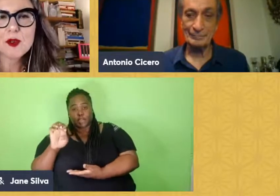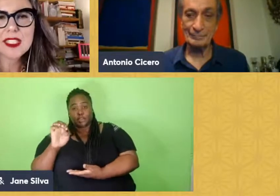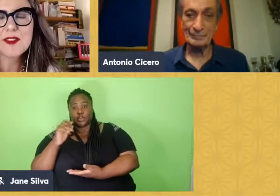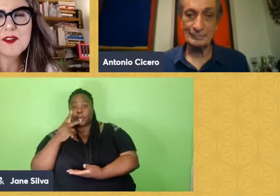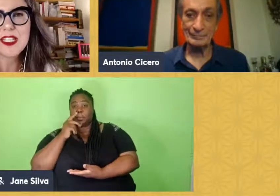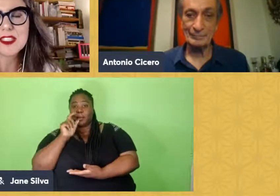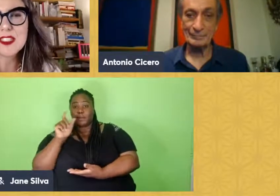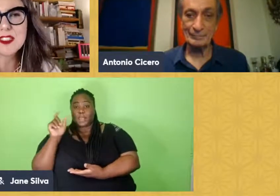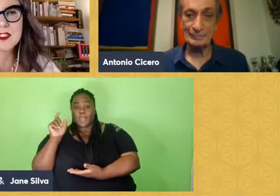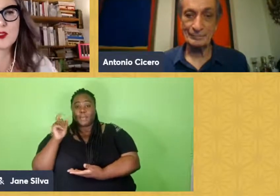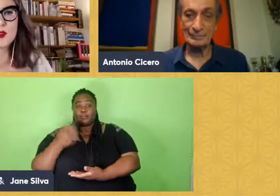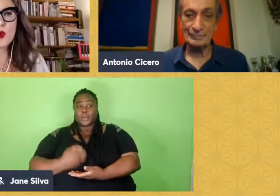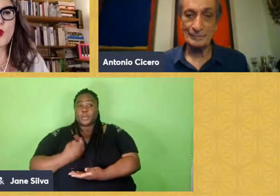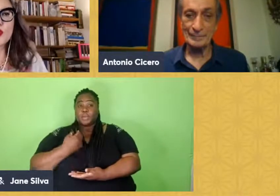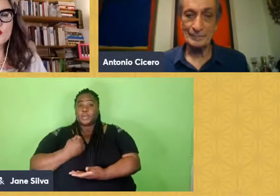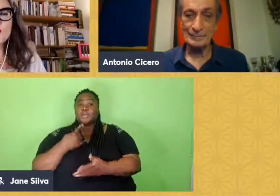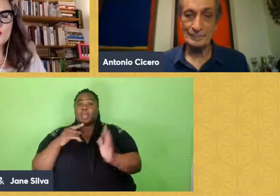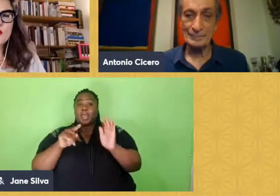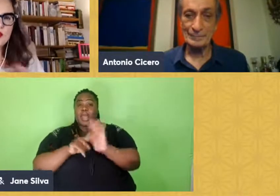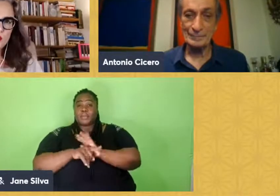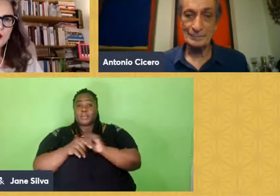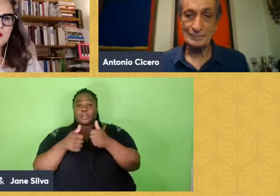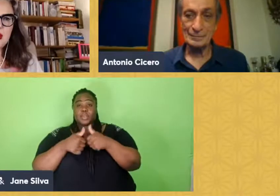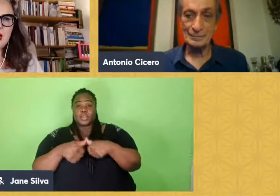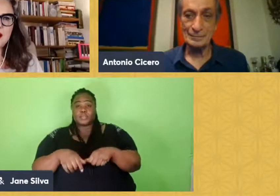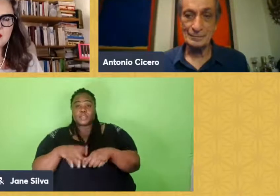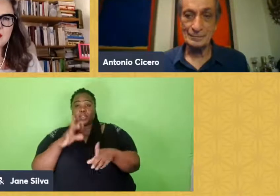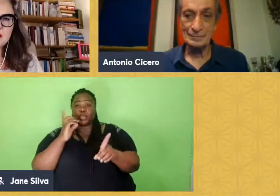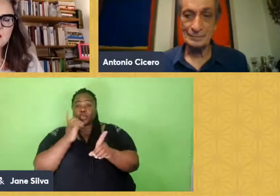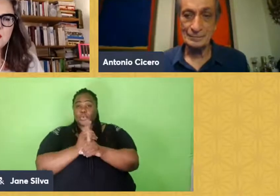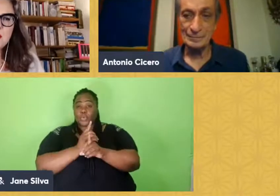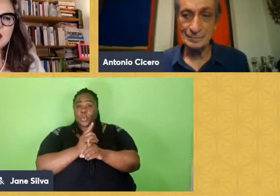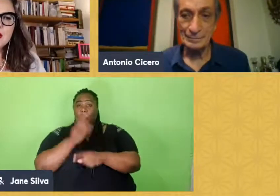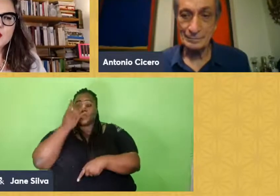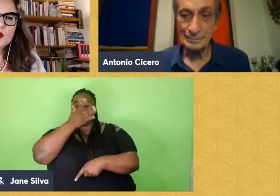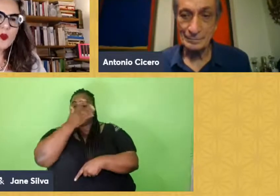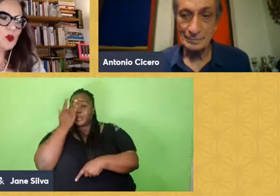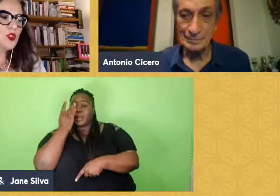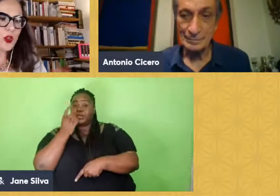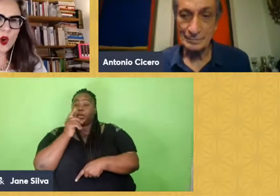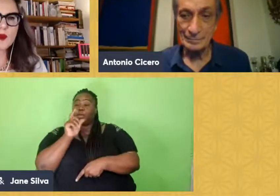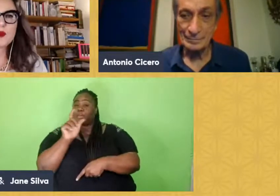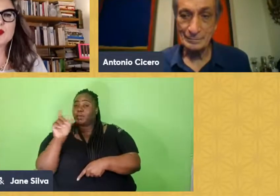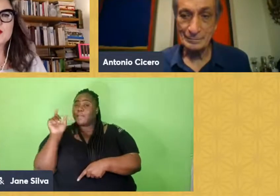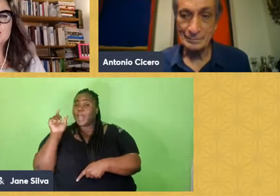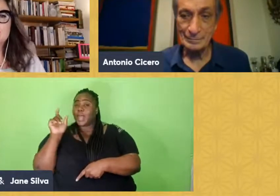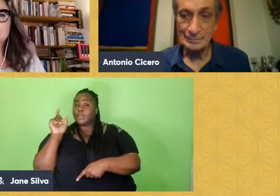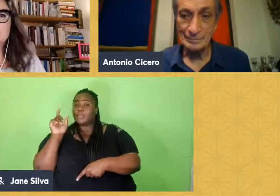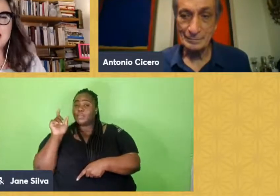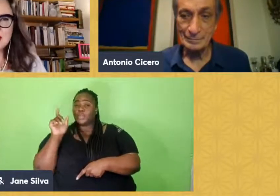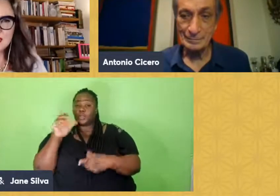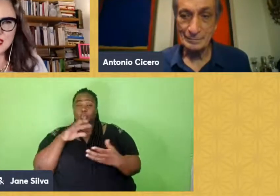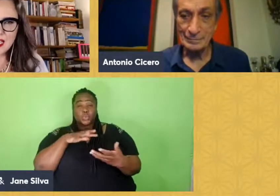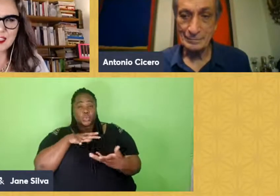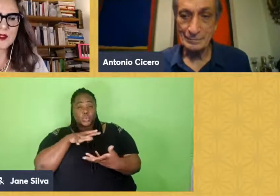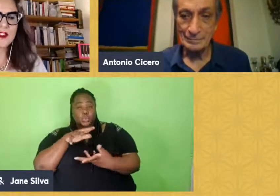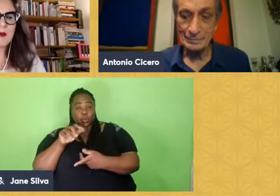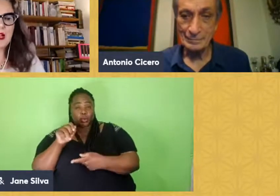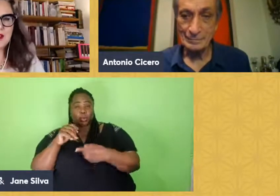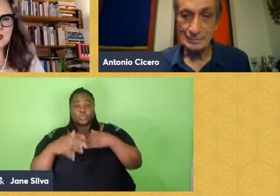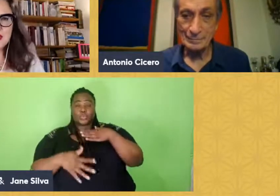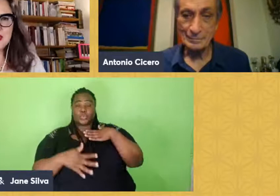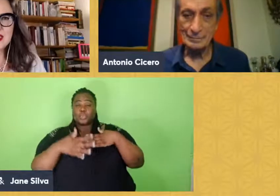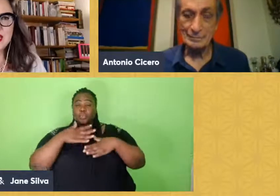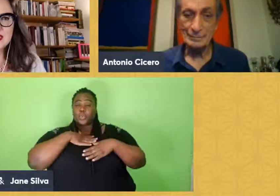essa pergunta que fica, né, Cícero, no encontro de pessoas e palavras. No mundo de corpos paralisados